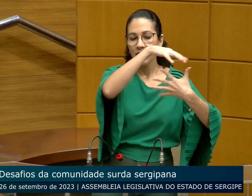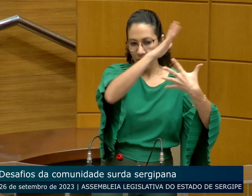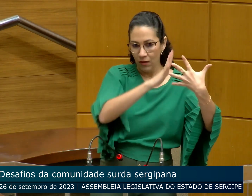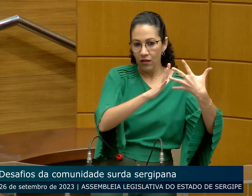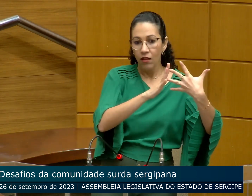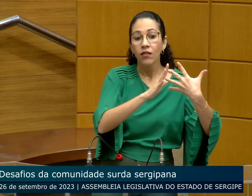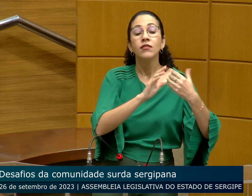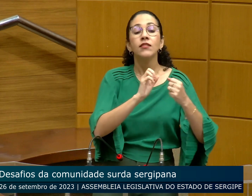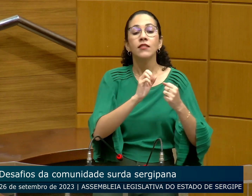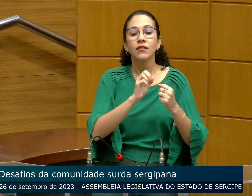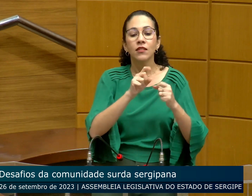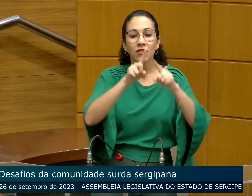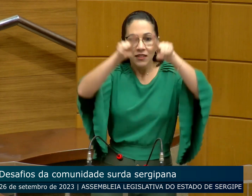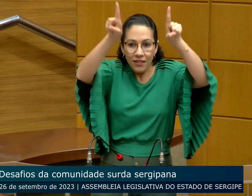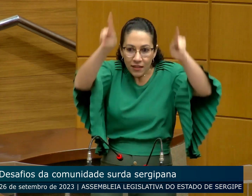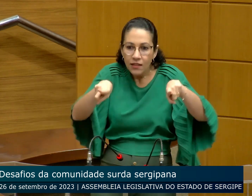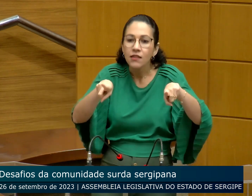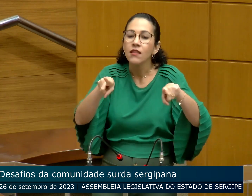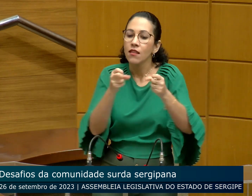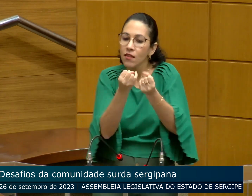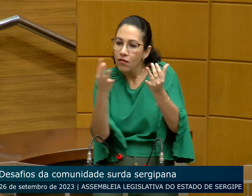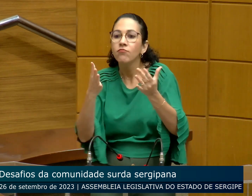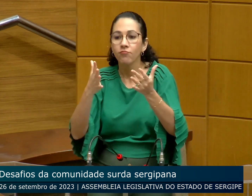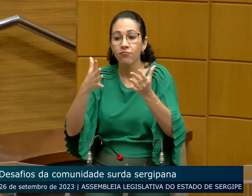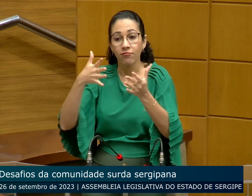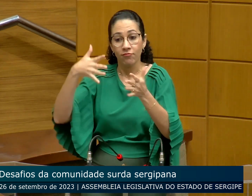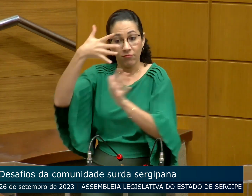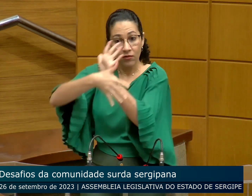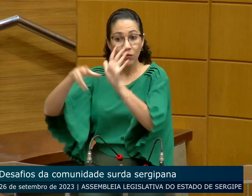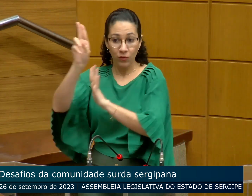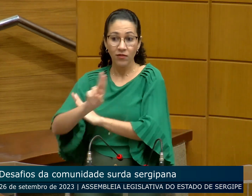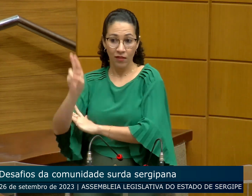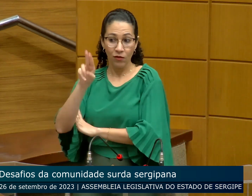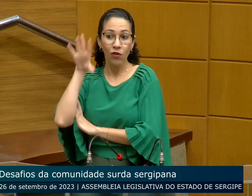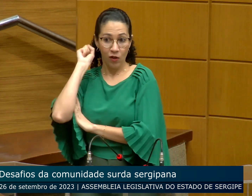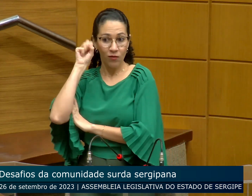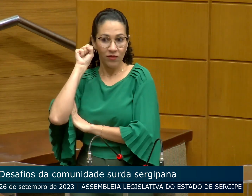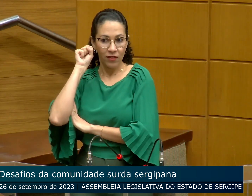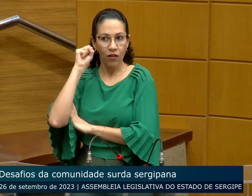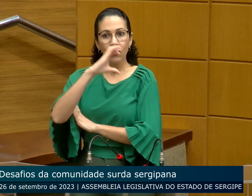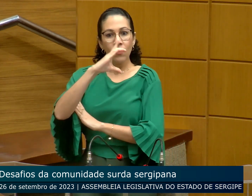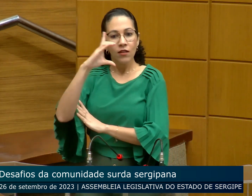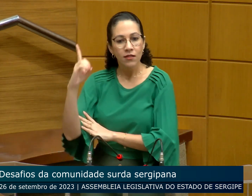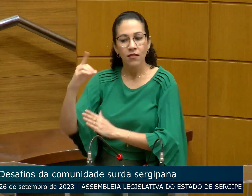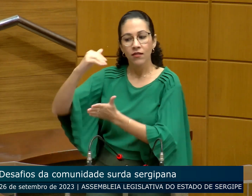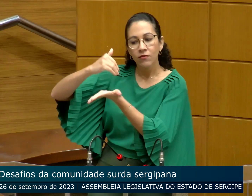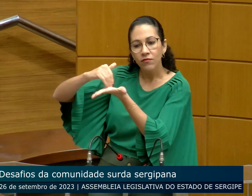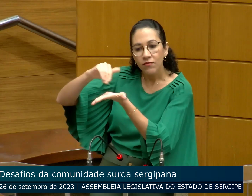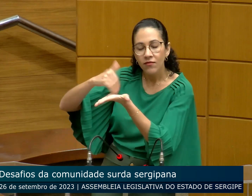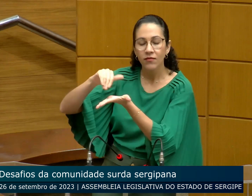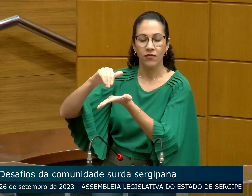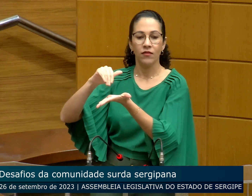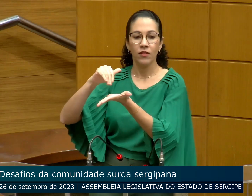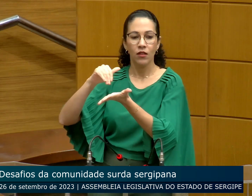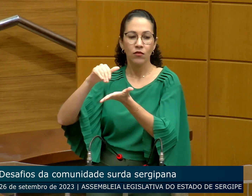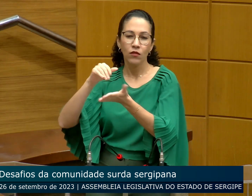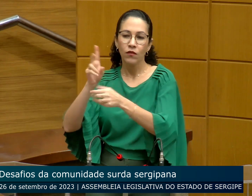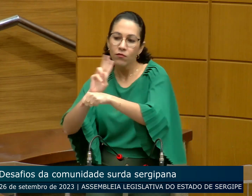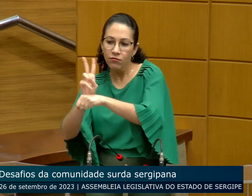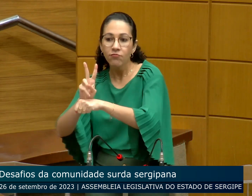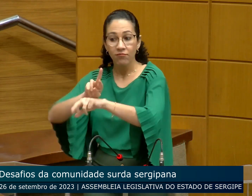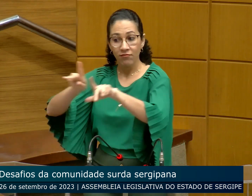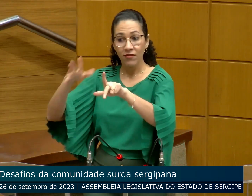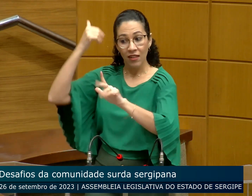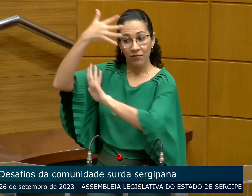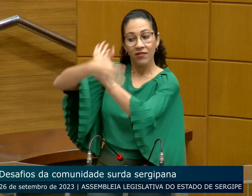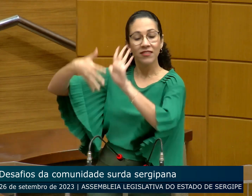né? A matéria deveria ser incluída. E na grade curricular, nós poderíamos usar, né, isso tanto para ouvintes como para